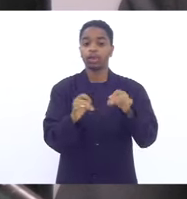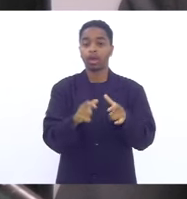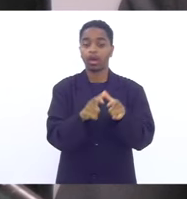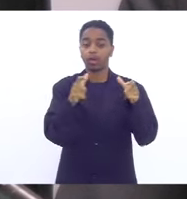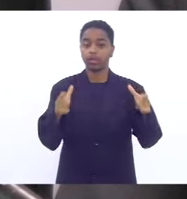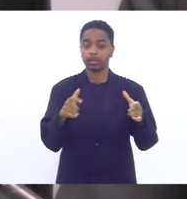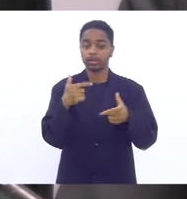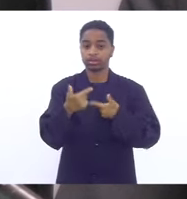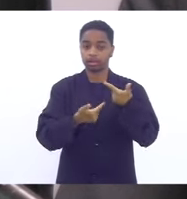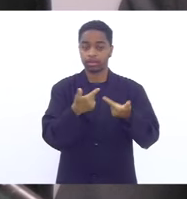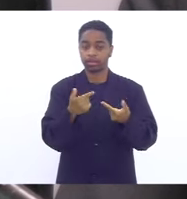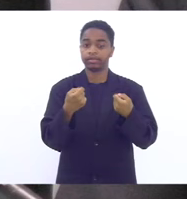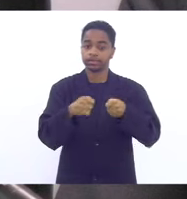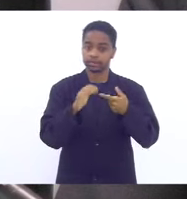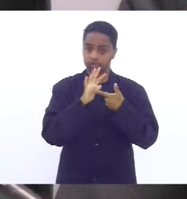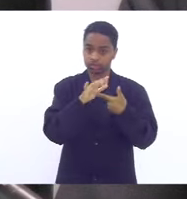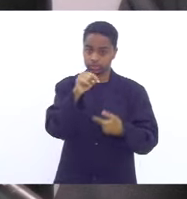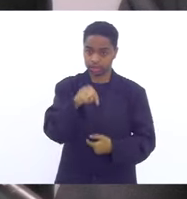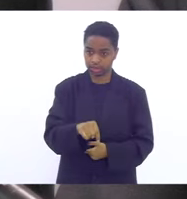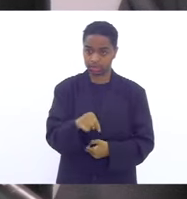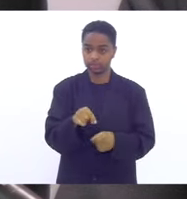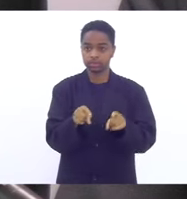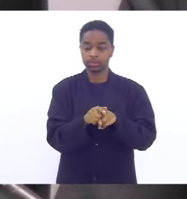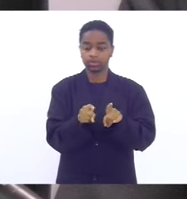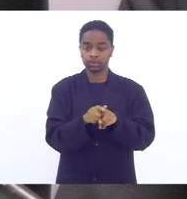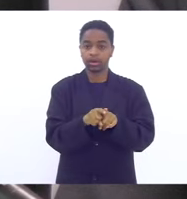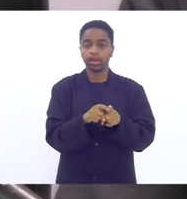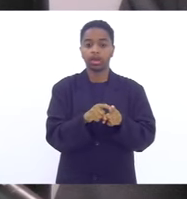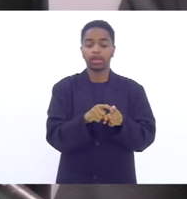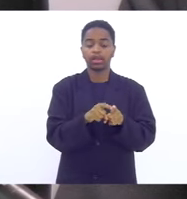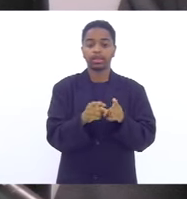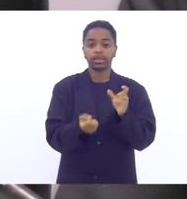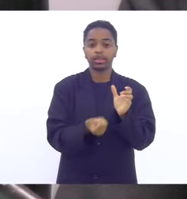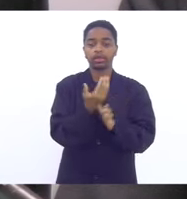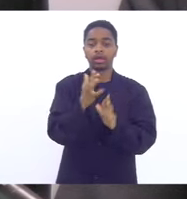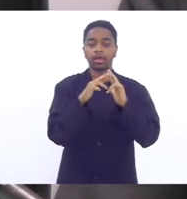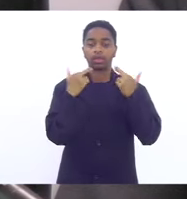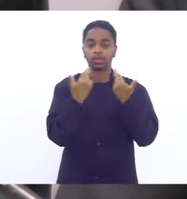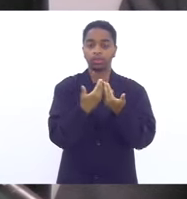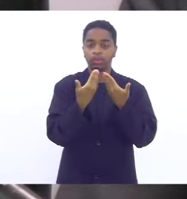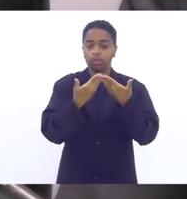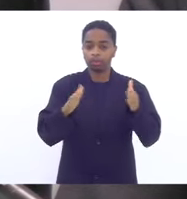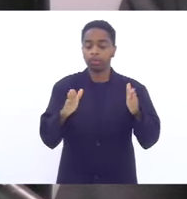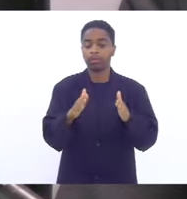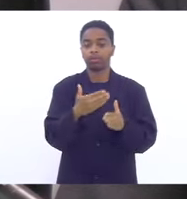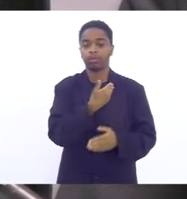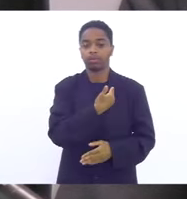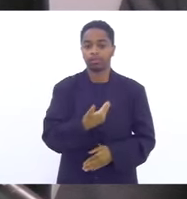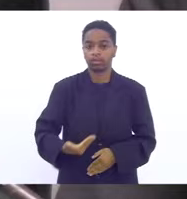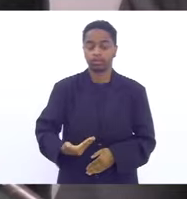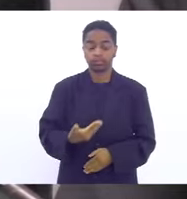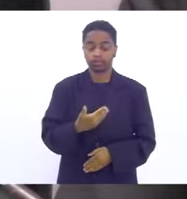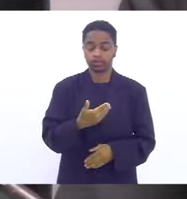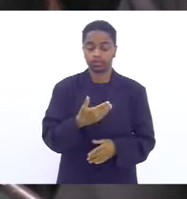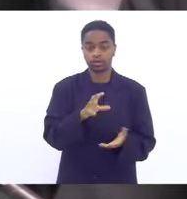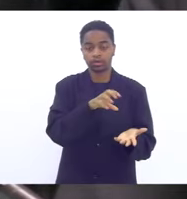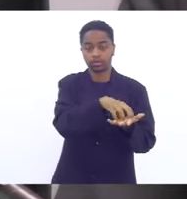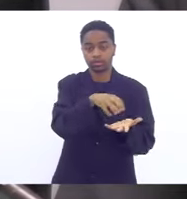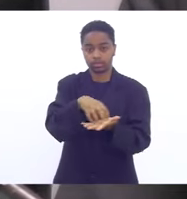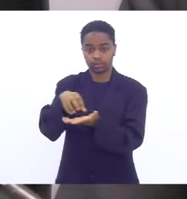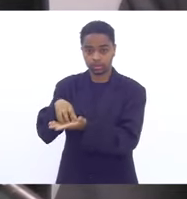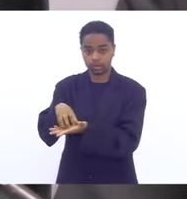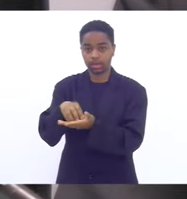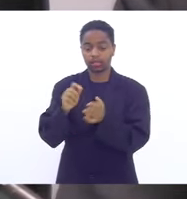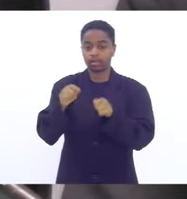seja aqui apresentado, é a construção de audiências públicas regionais nos diversos municípios a serem listadas